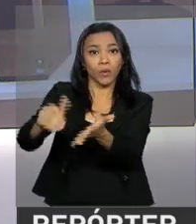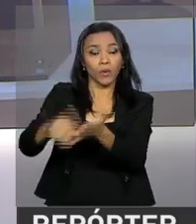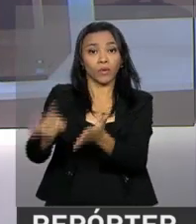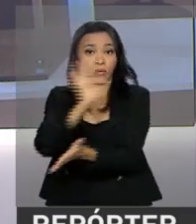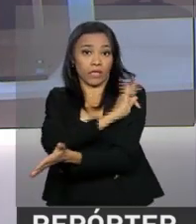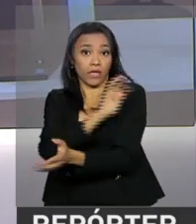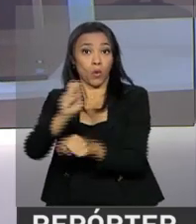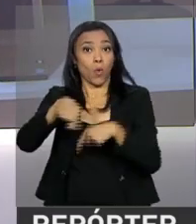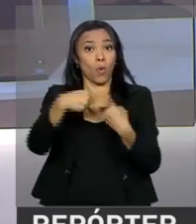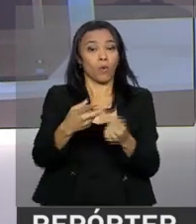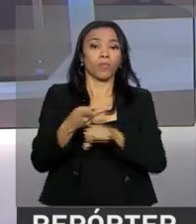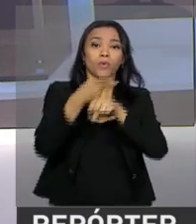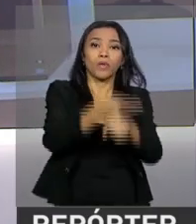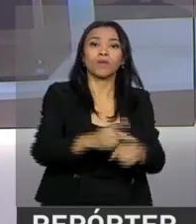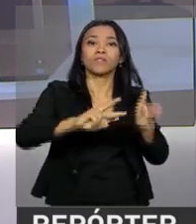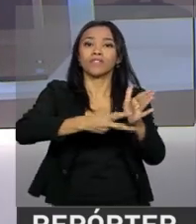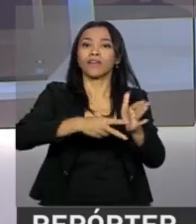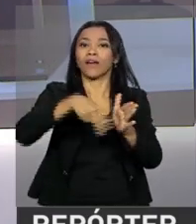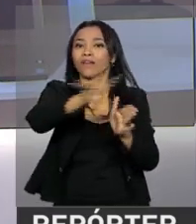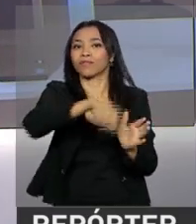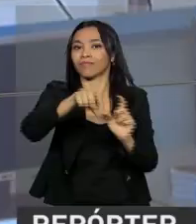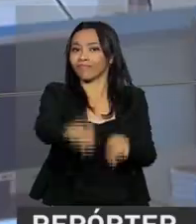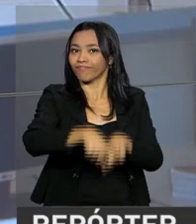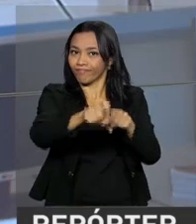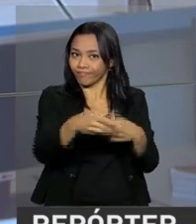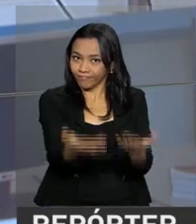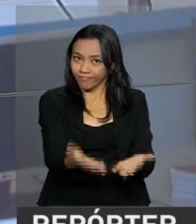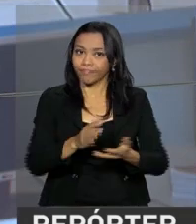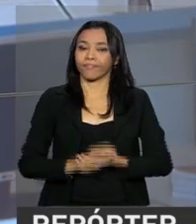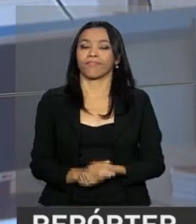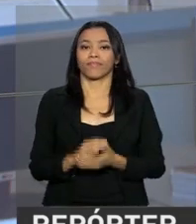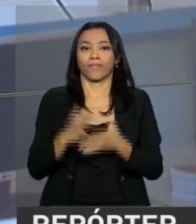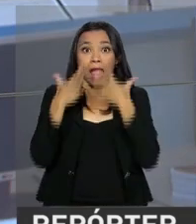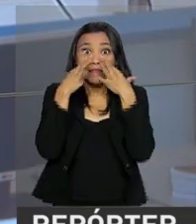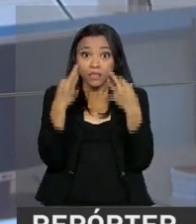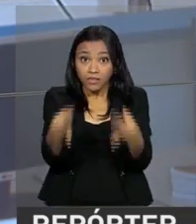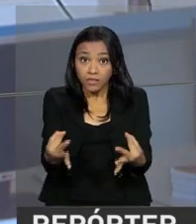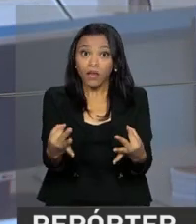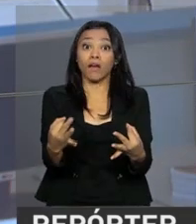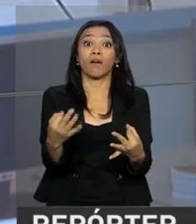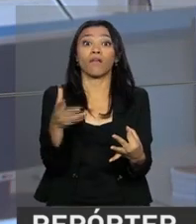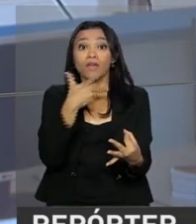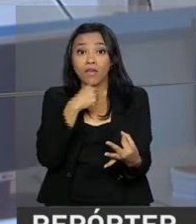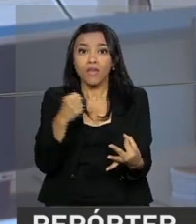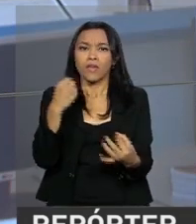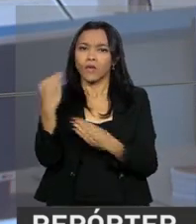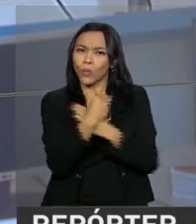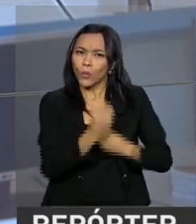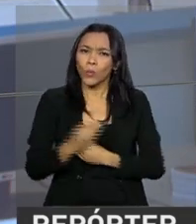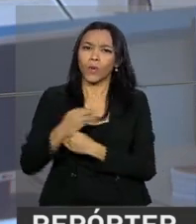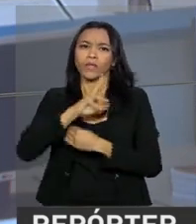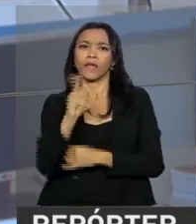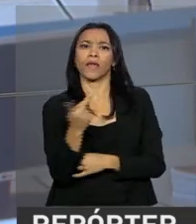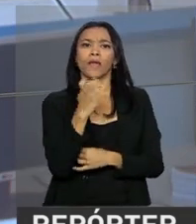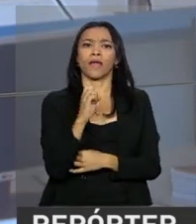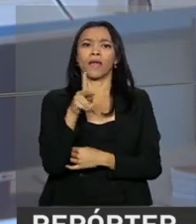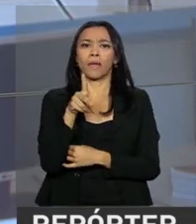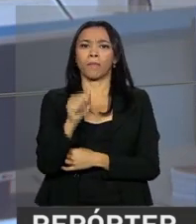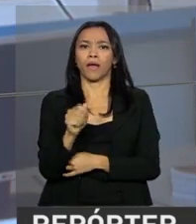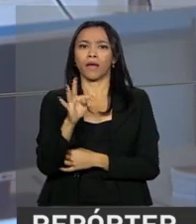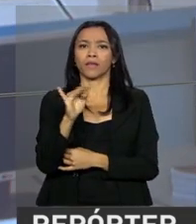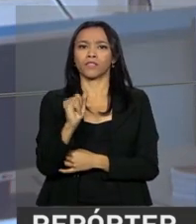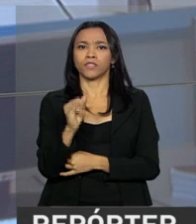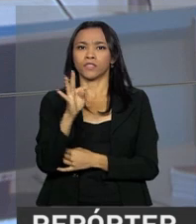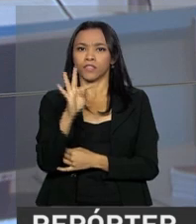Sindicato dos Trabalhadores Rurais da região e atenção para quem está com em tratamento contra a hepatite C A Agência